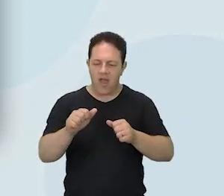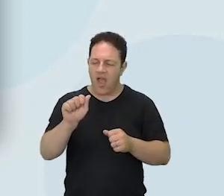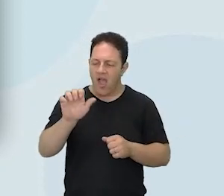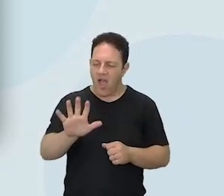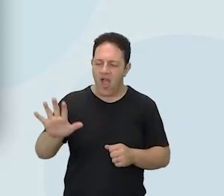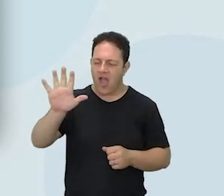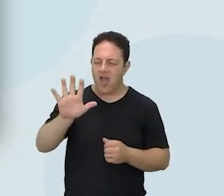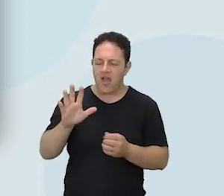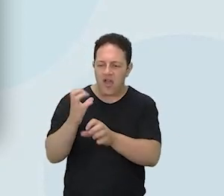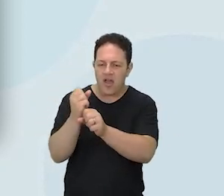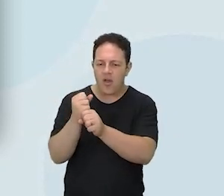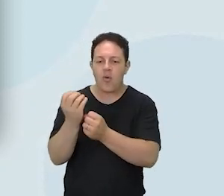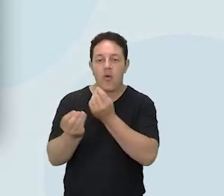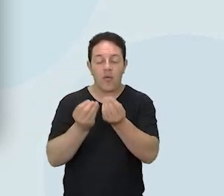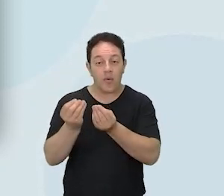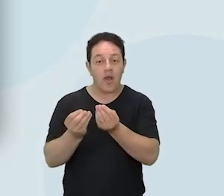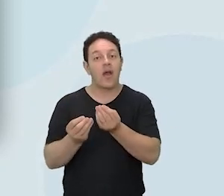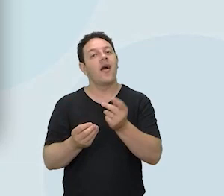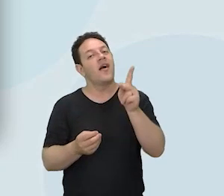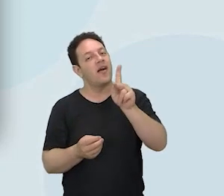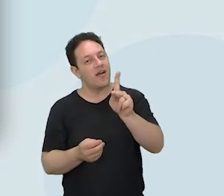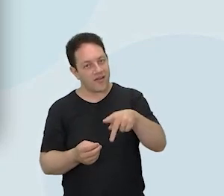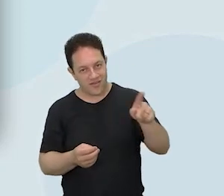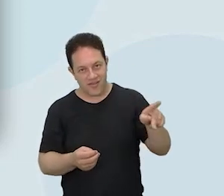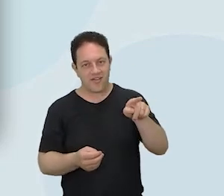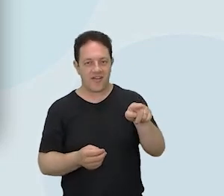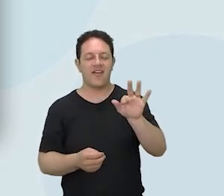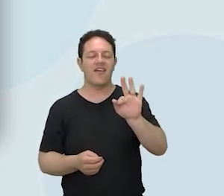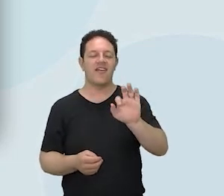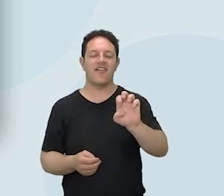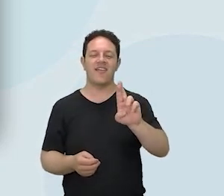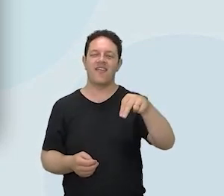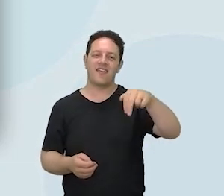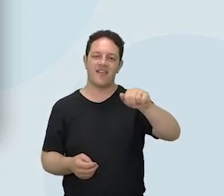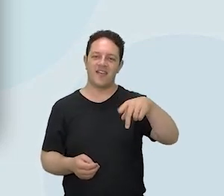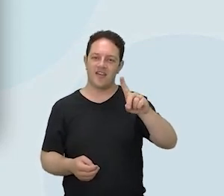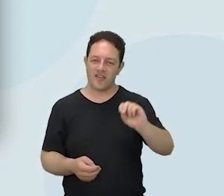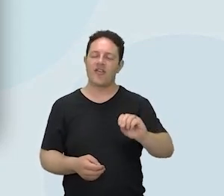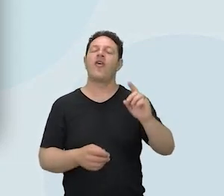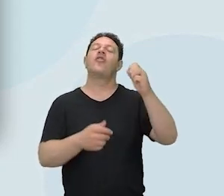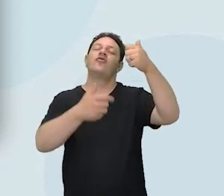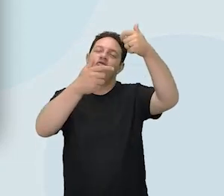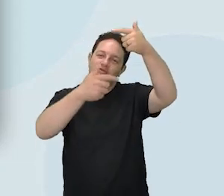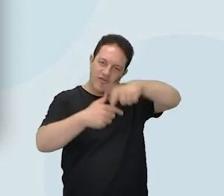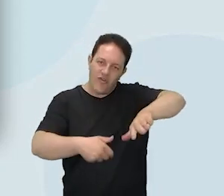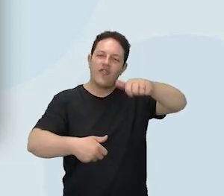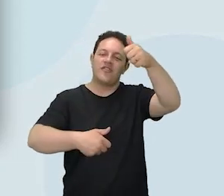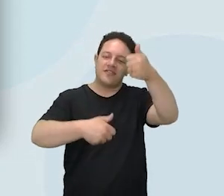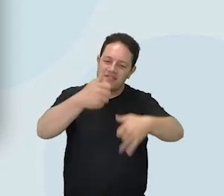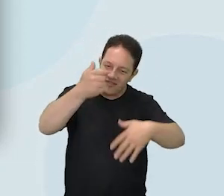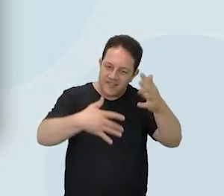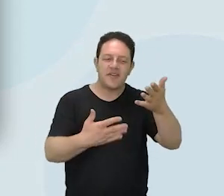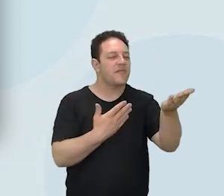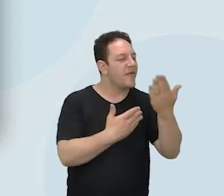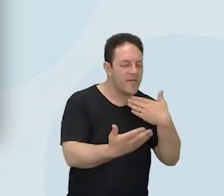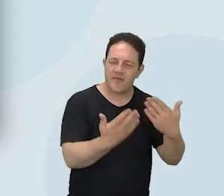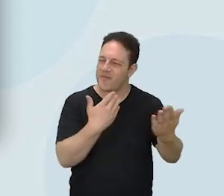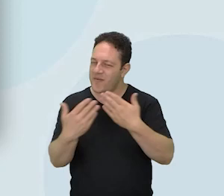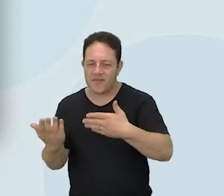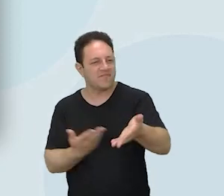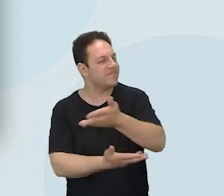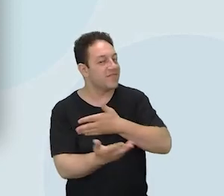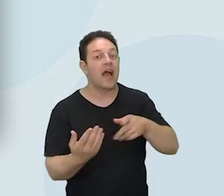faz todo esse resgate, se interage muito com os alunos, é um